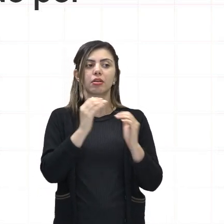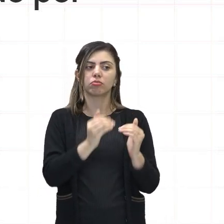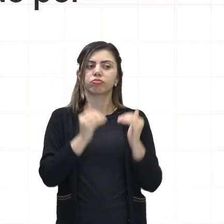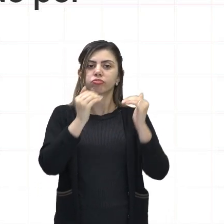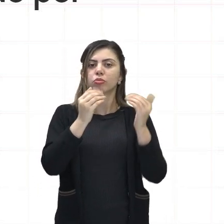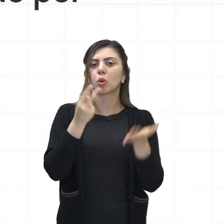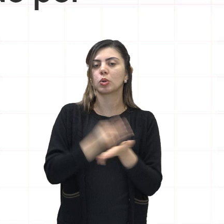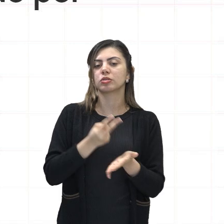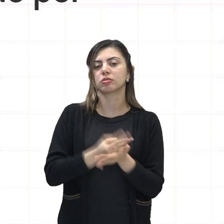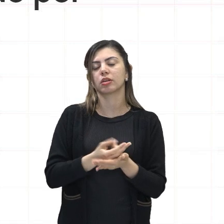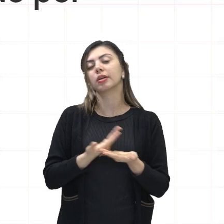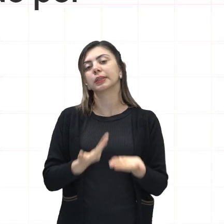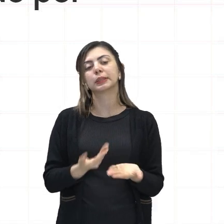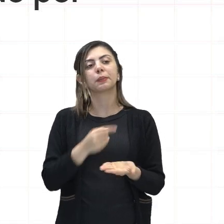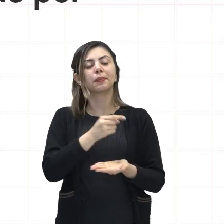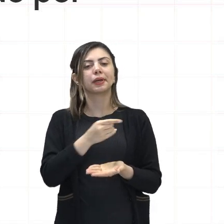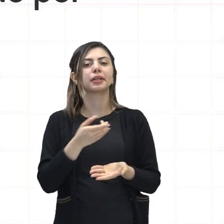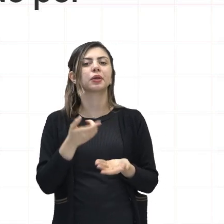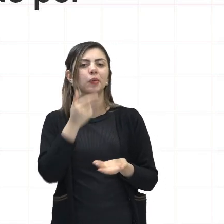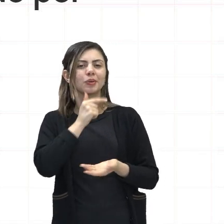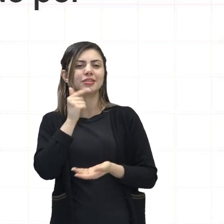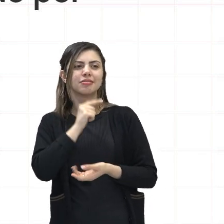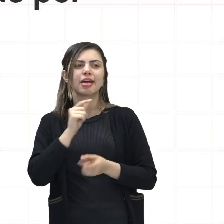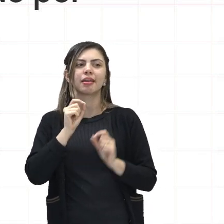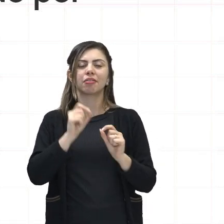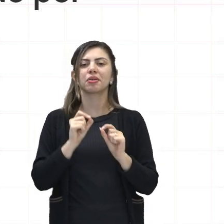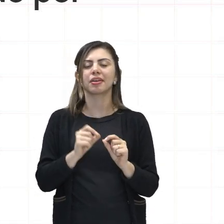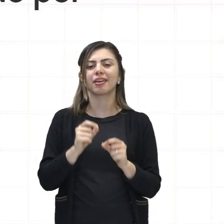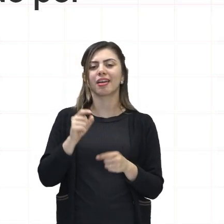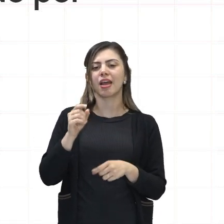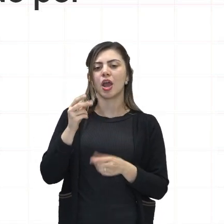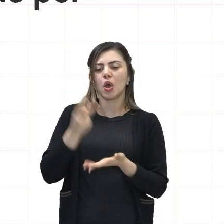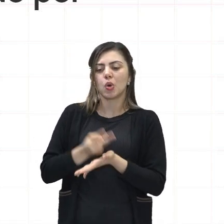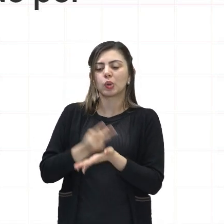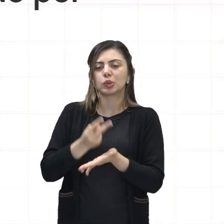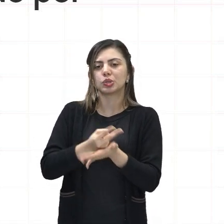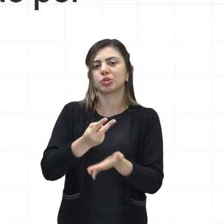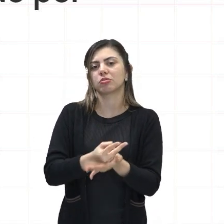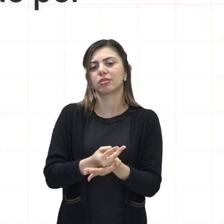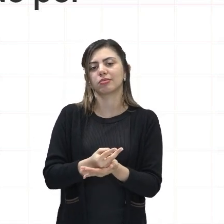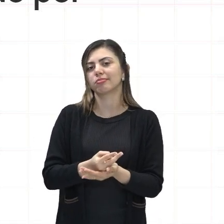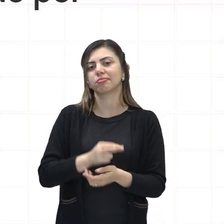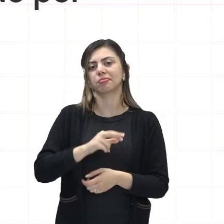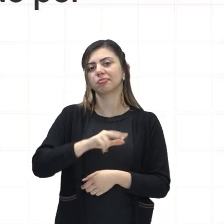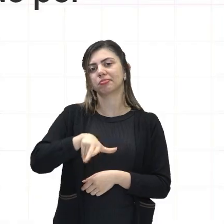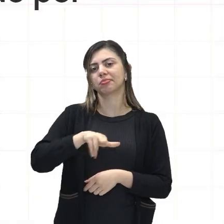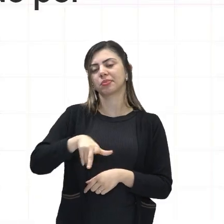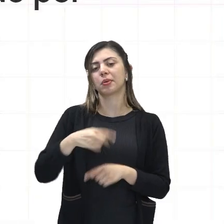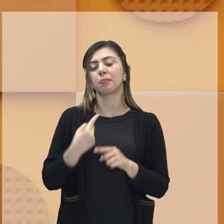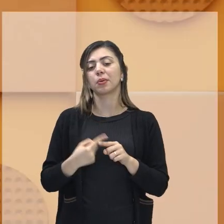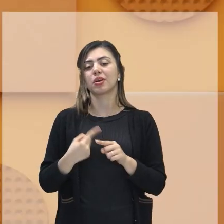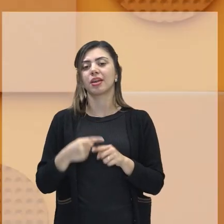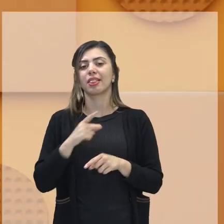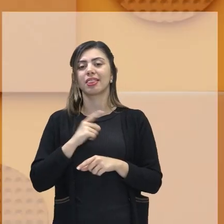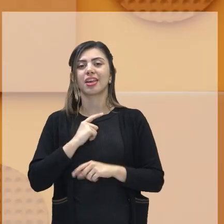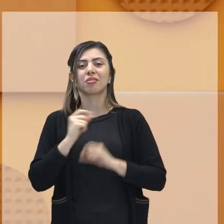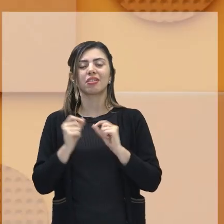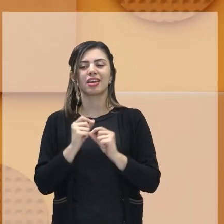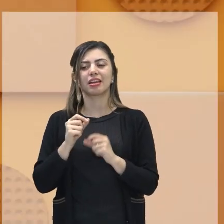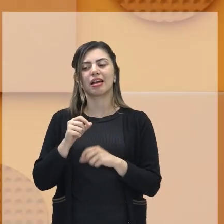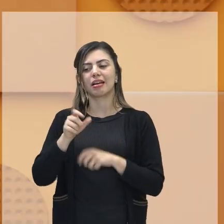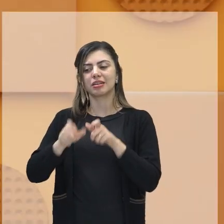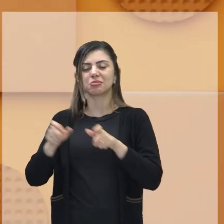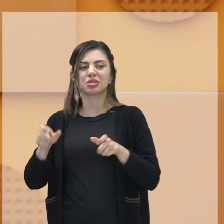vai conseguir, de fato, trazer essa estabilidade? Não, porque nós vamos ter esses conflitos sempre marcados ali, né, para tirar